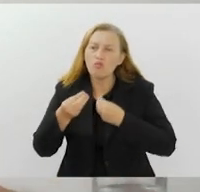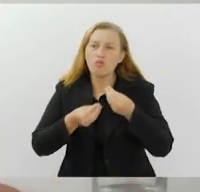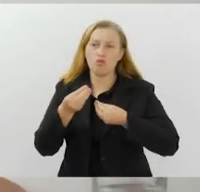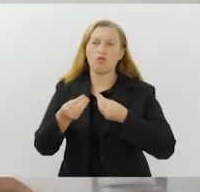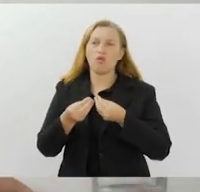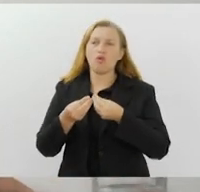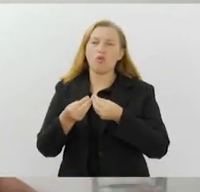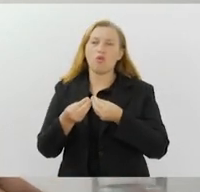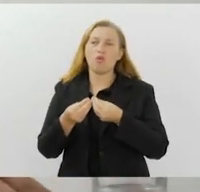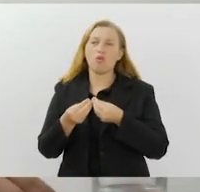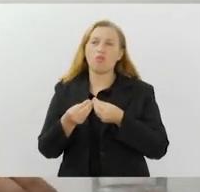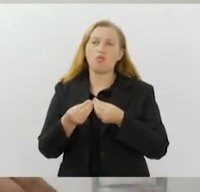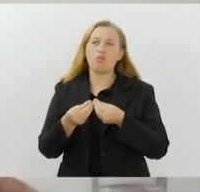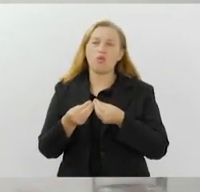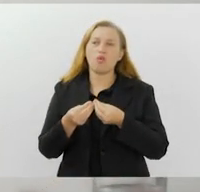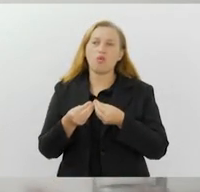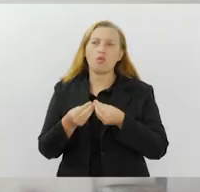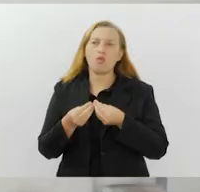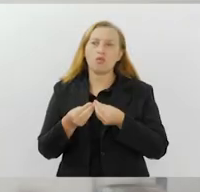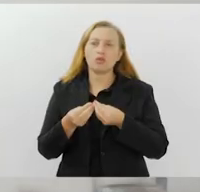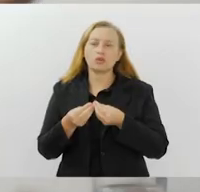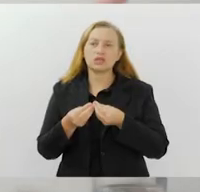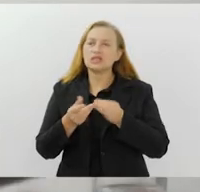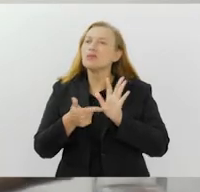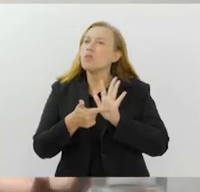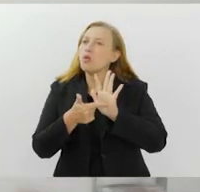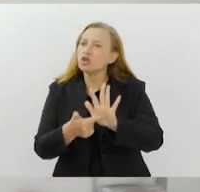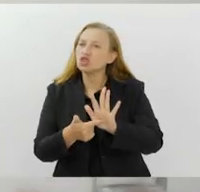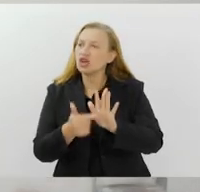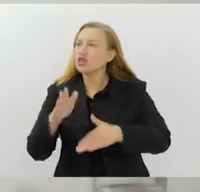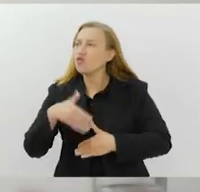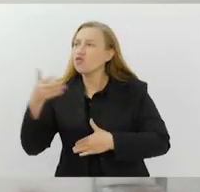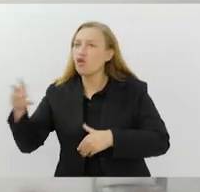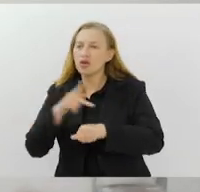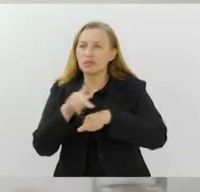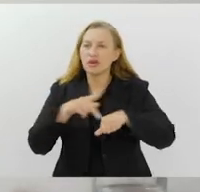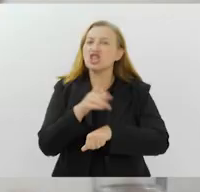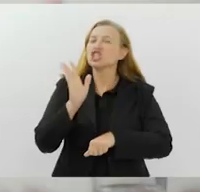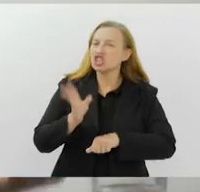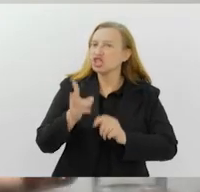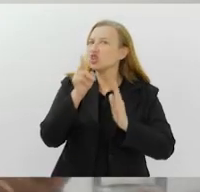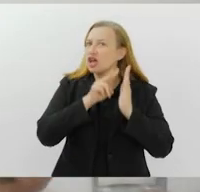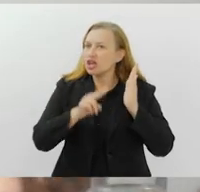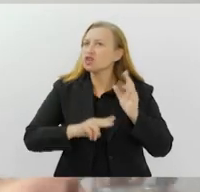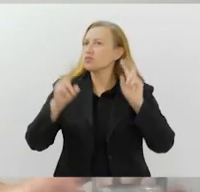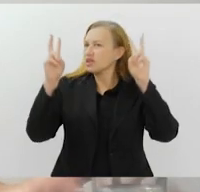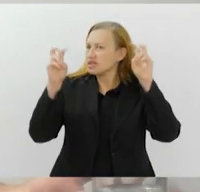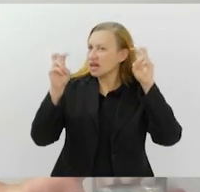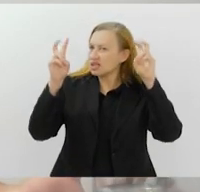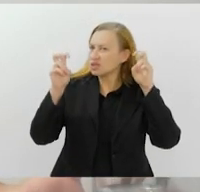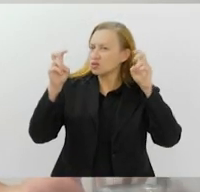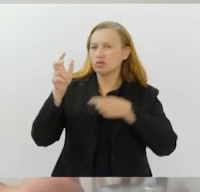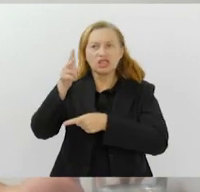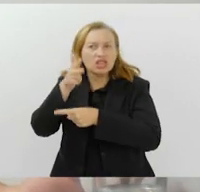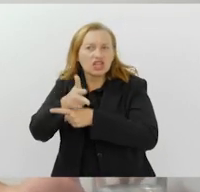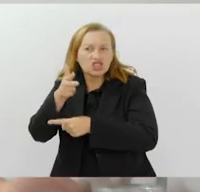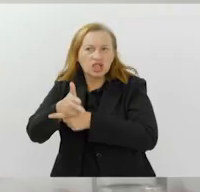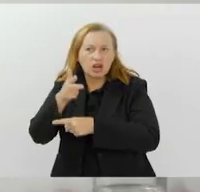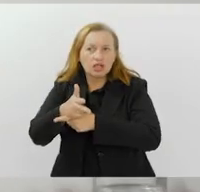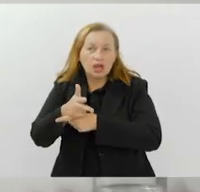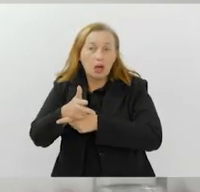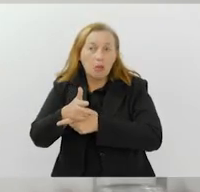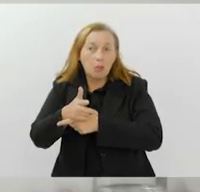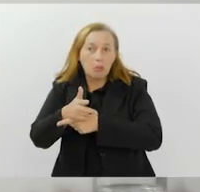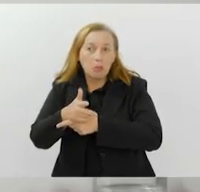eh tinha sido apontada fora do país eu já tinha lido sobre essa questão das câmeras não